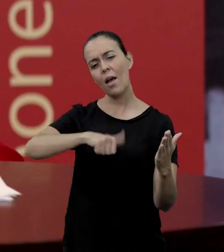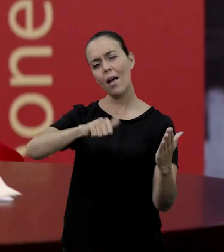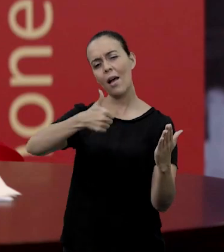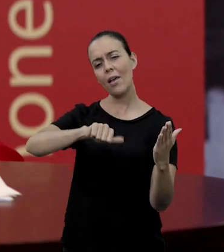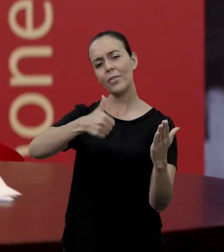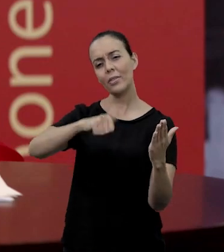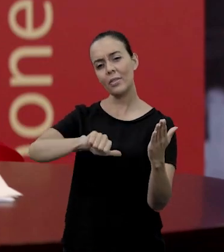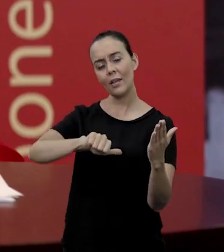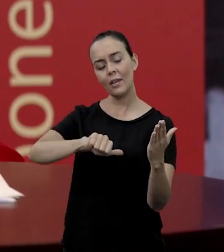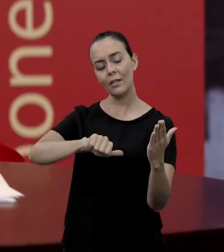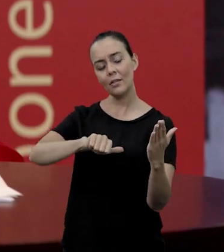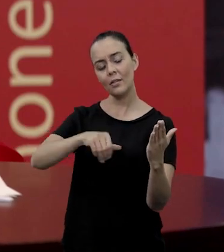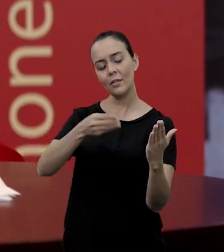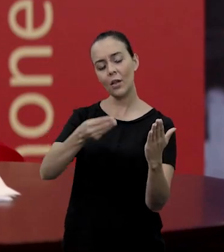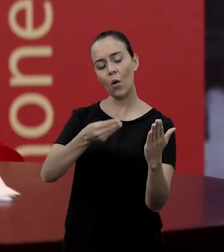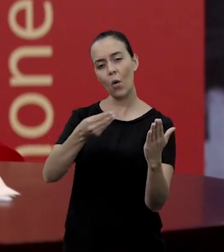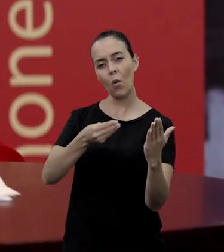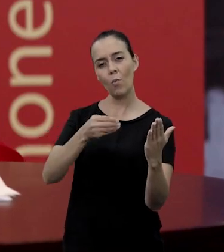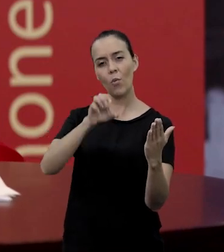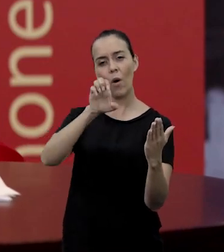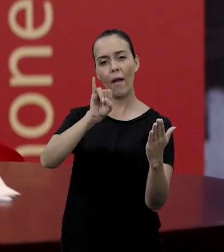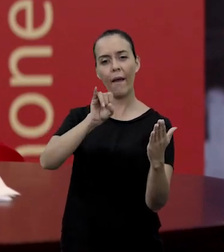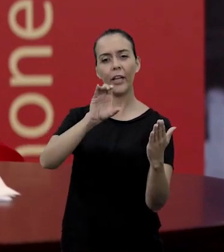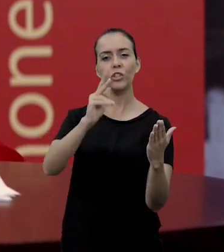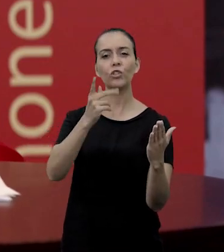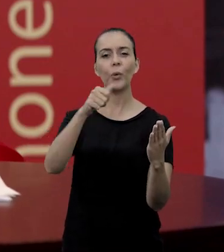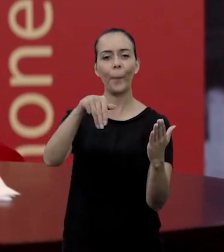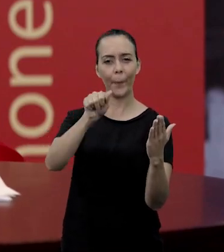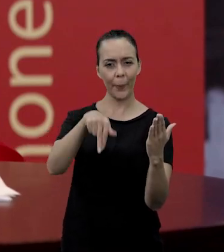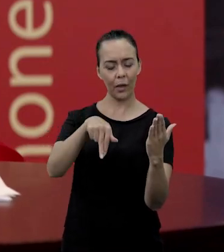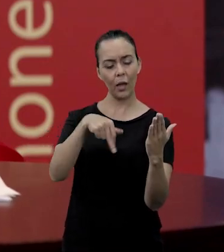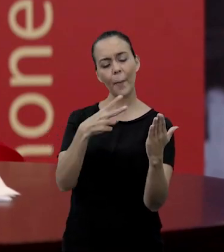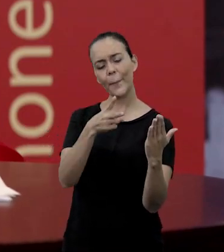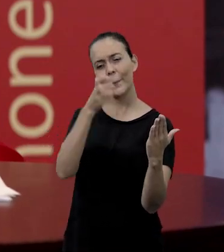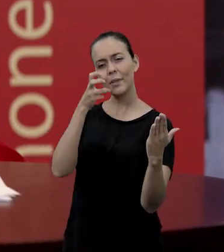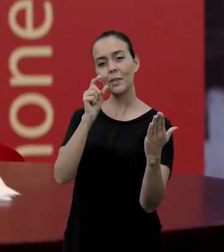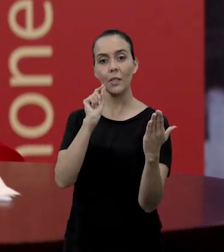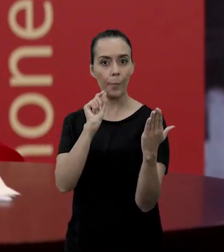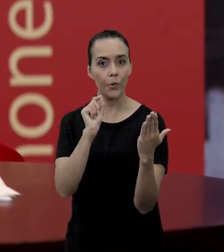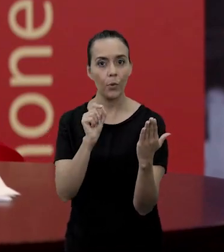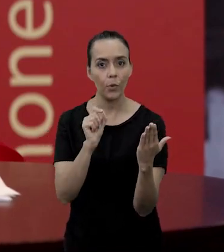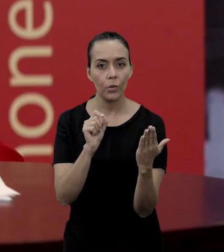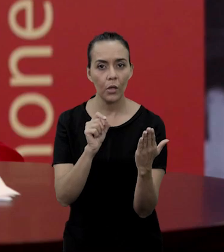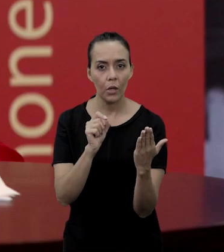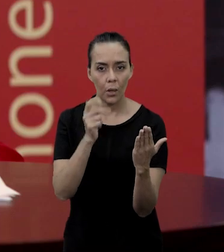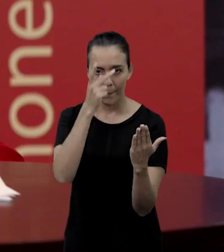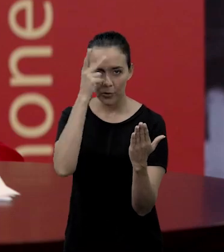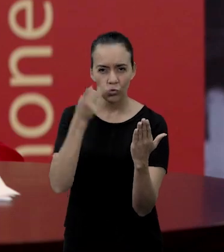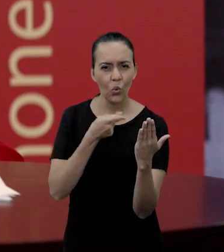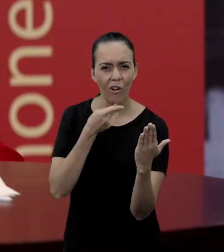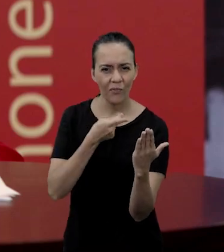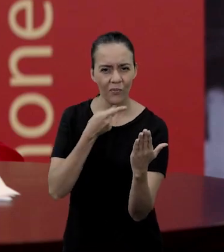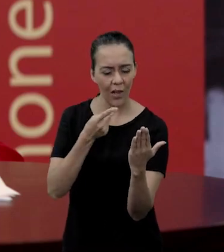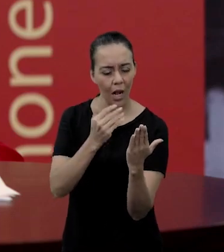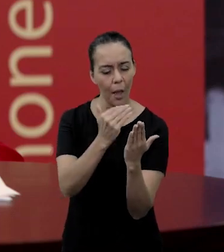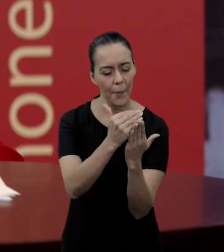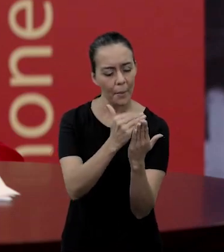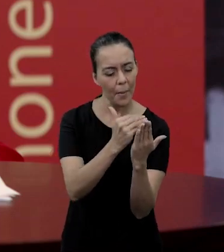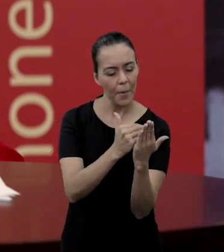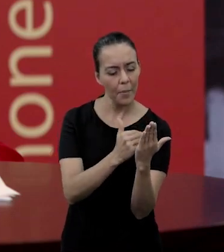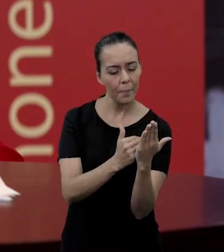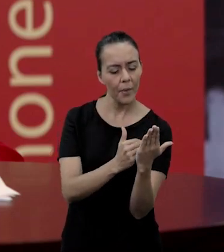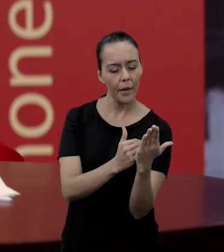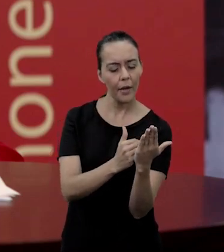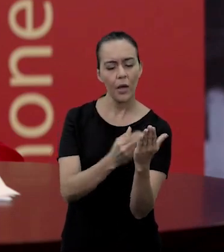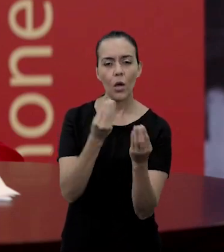exame especificamente da figura do Eichmann, né? E o que ela identifica? Pelos depoimentos, pela observação, pelo